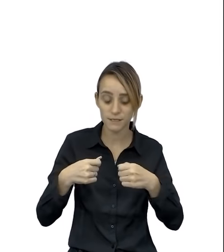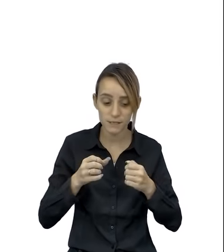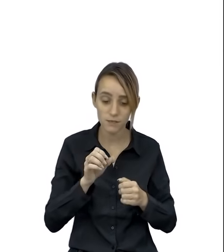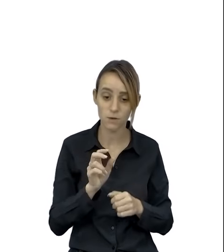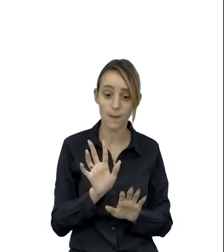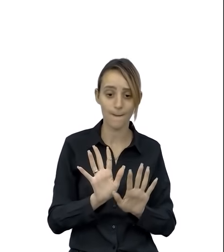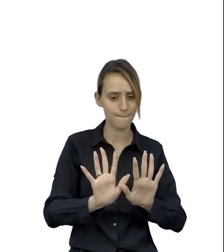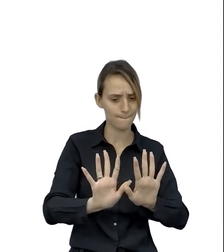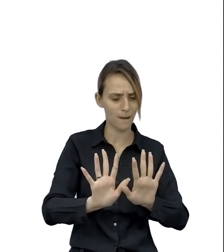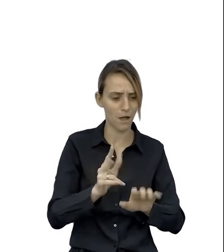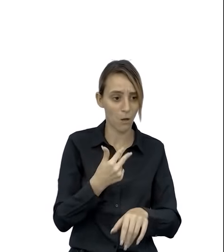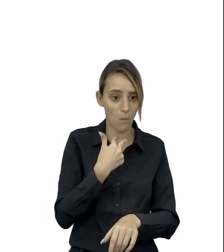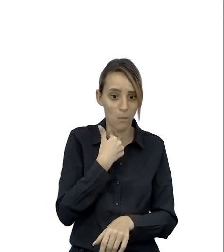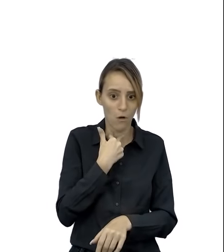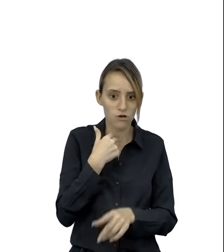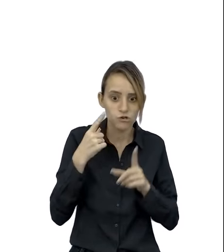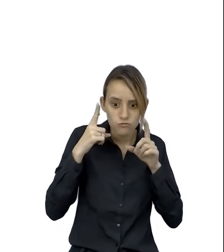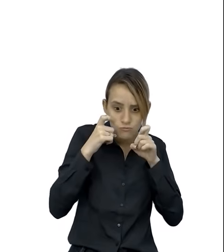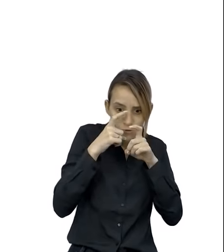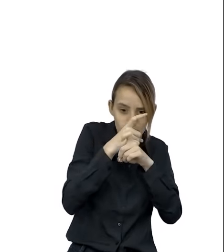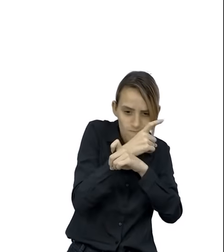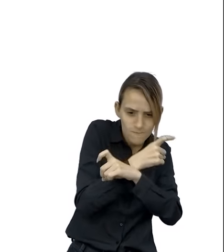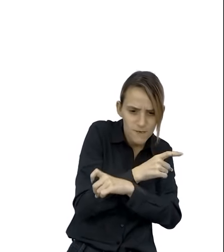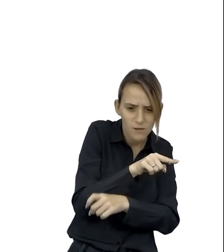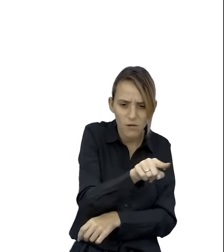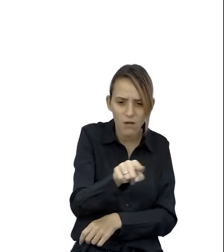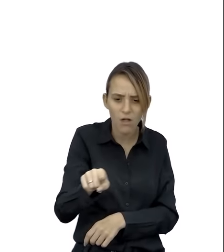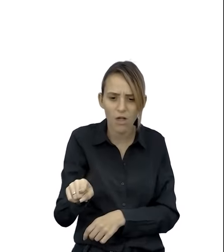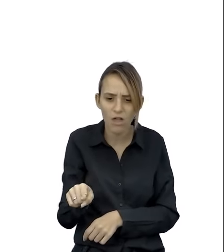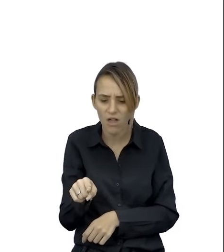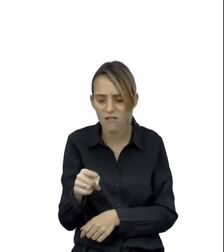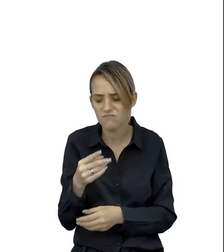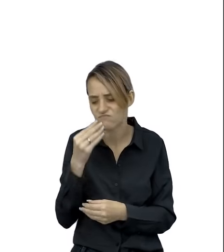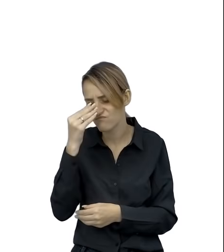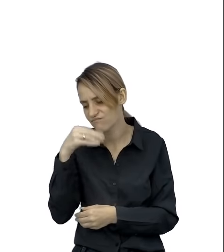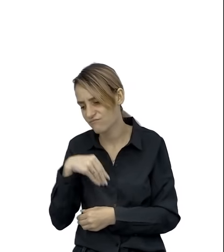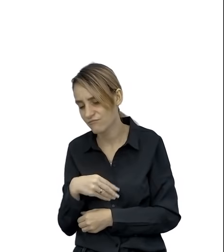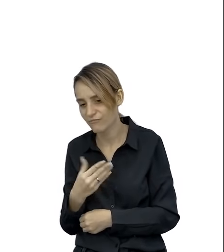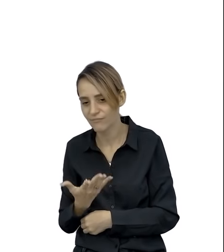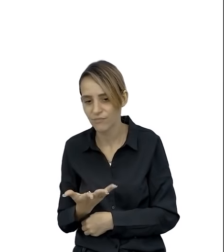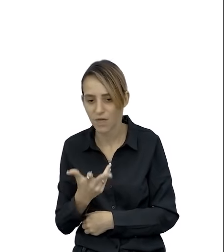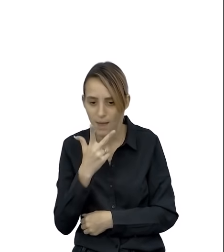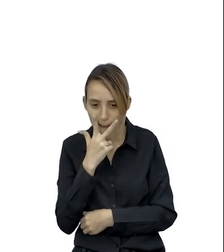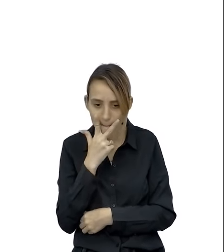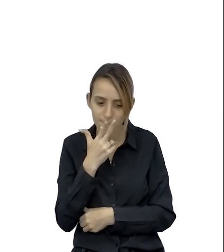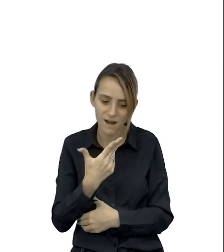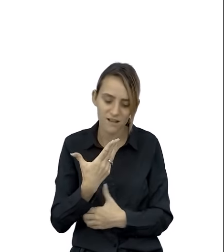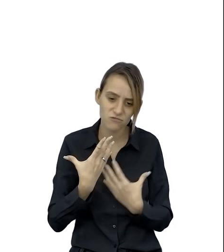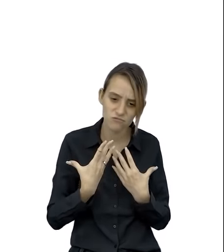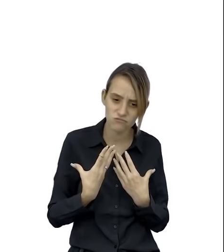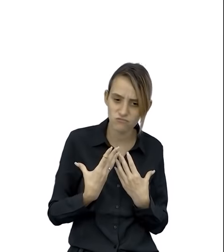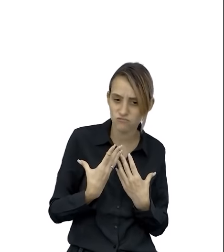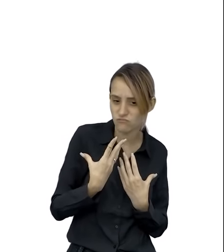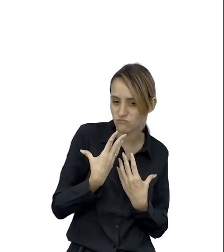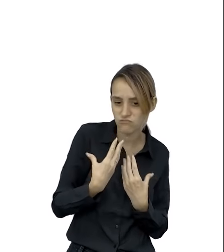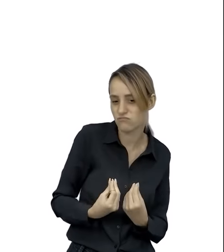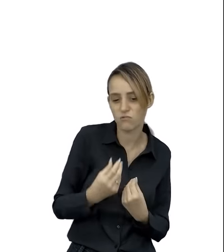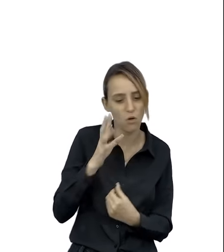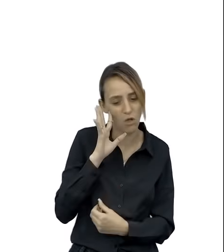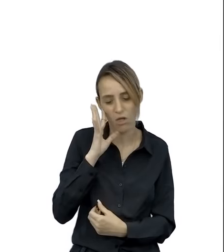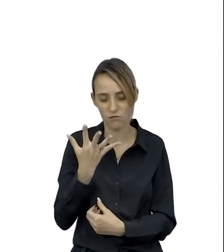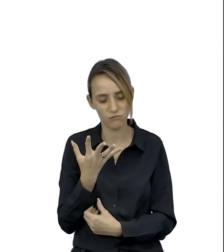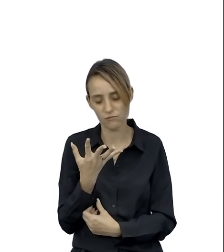difíceis demais, que eles até desanimaram e começaram a fazer certa baguncinha e impossibilitaram a solução da situação